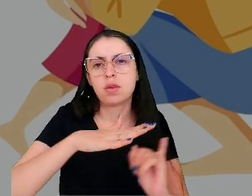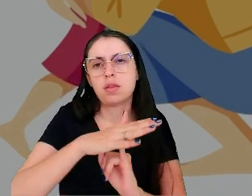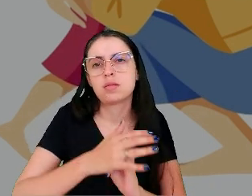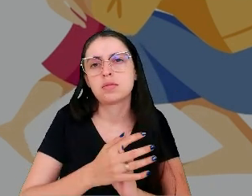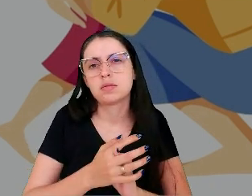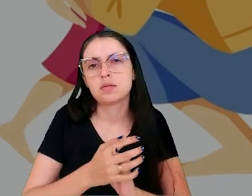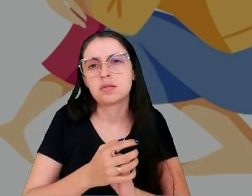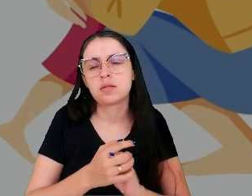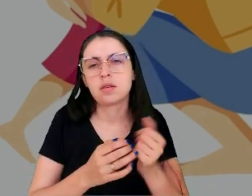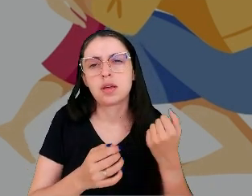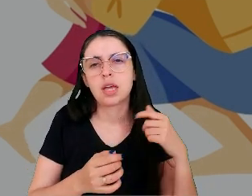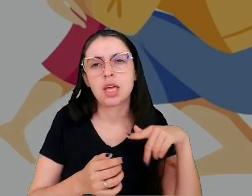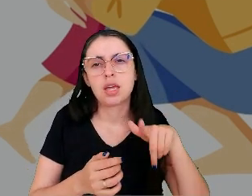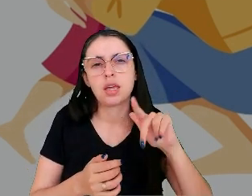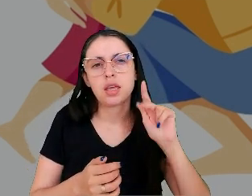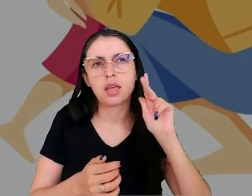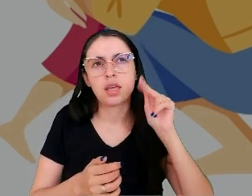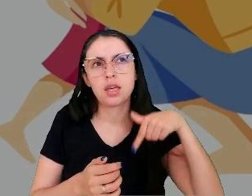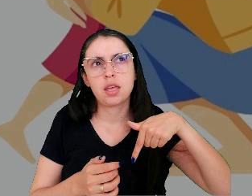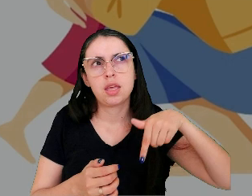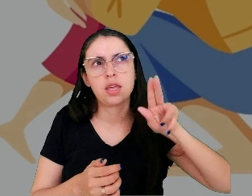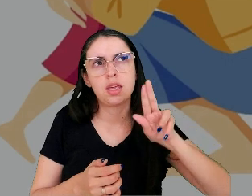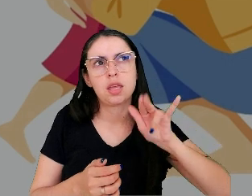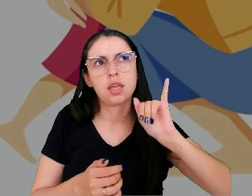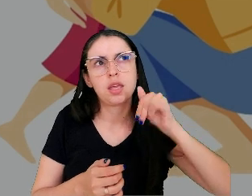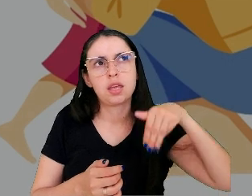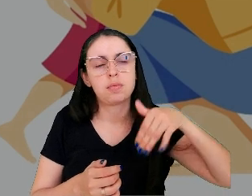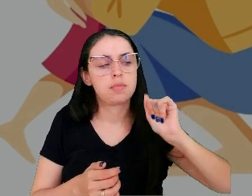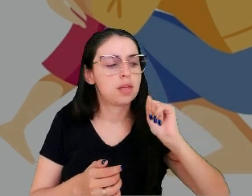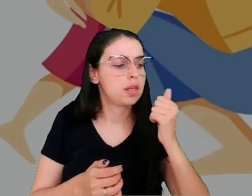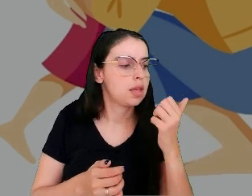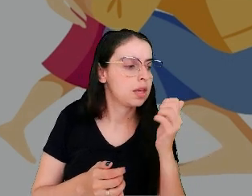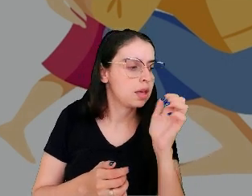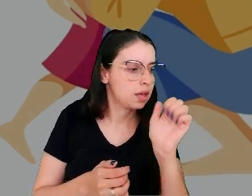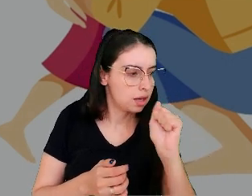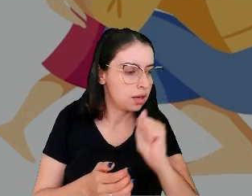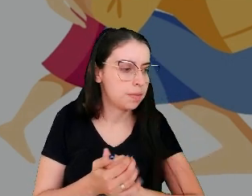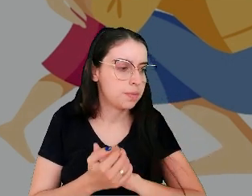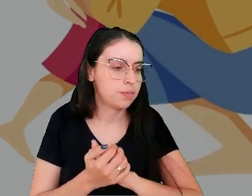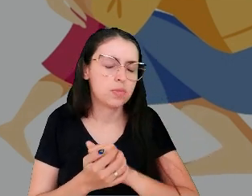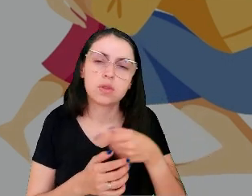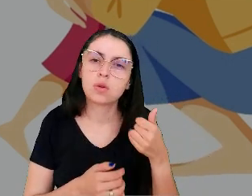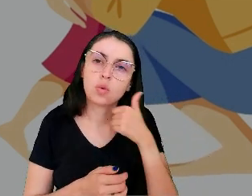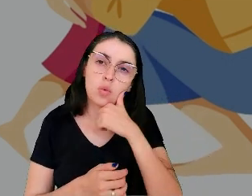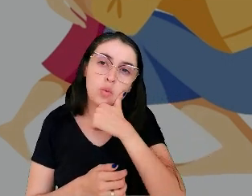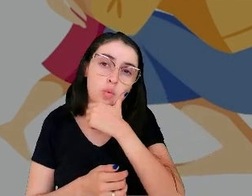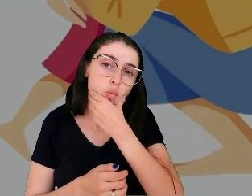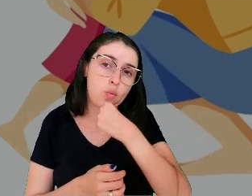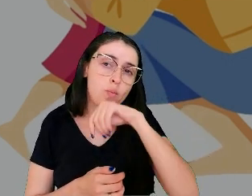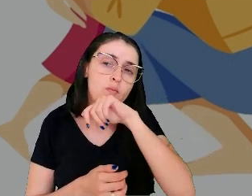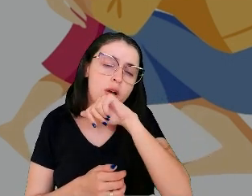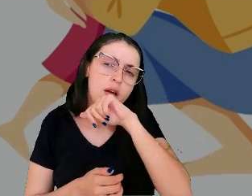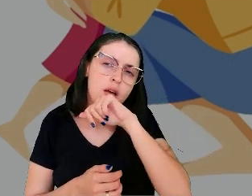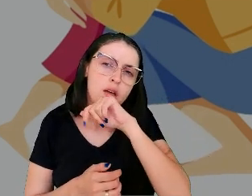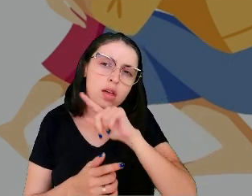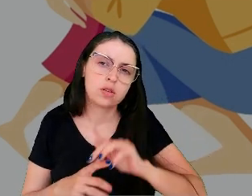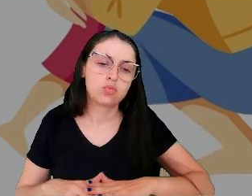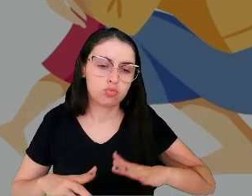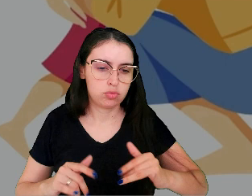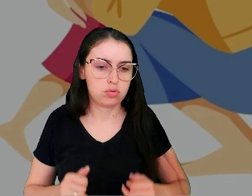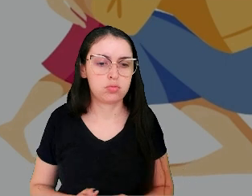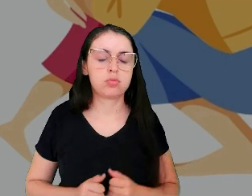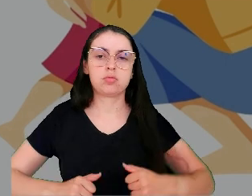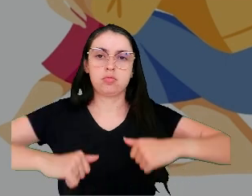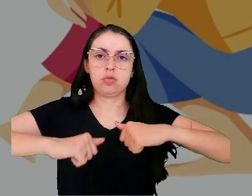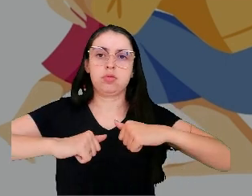e várias crianças nasceram com problemas. E essa foto é interessante, né? Que você tem o pai, a figura, né, grande,